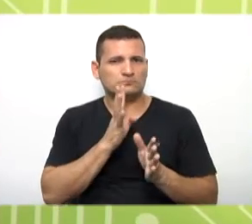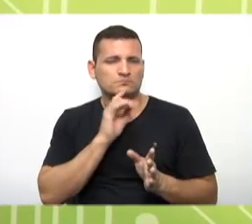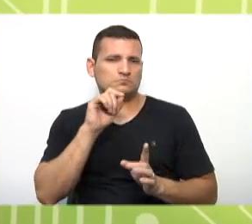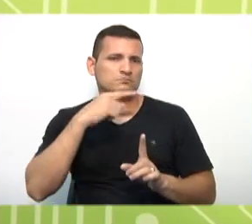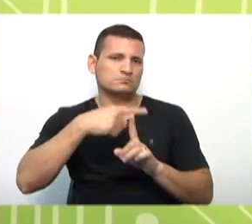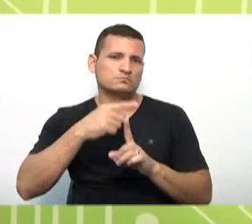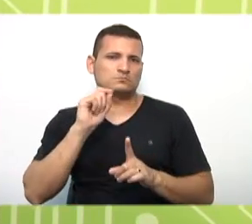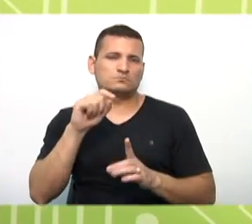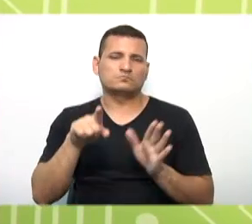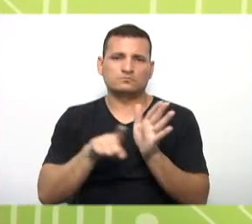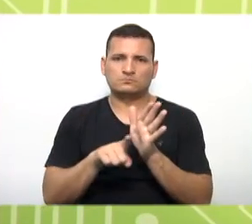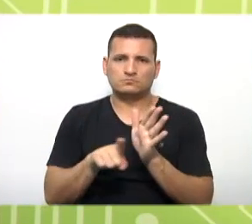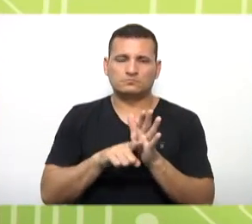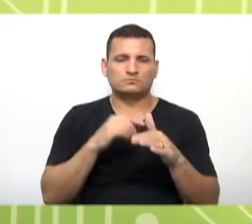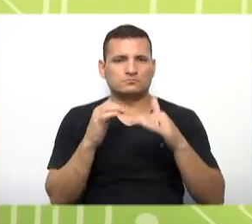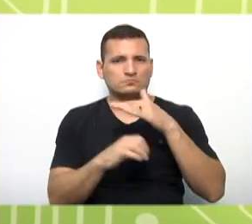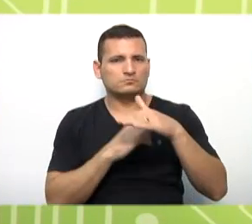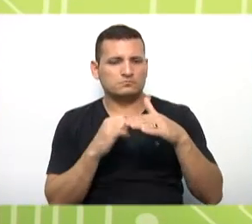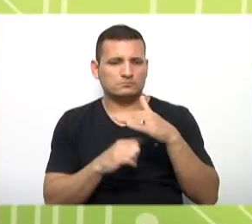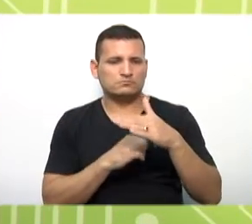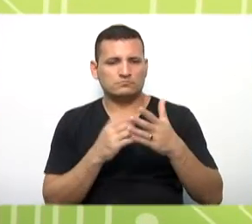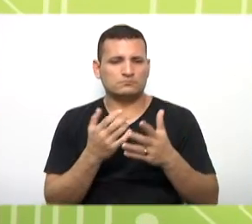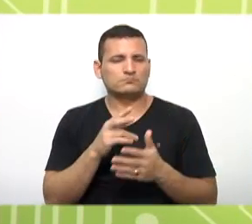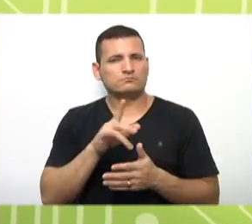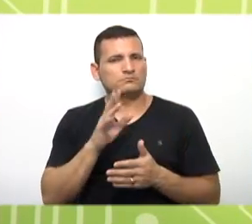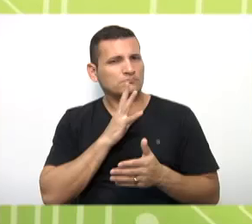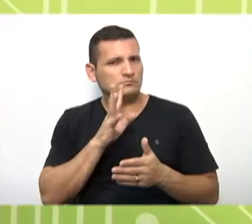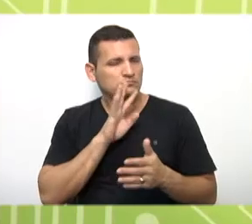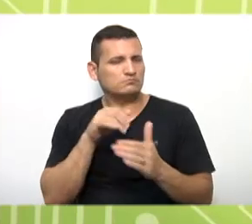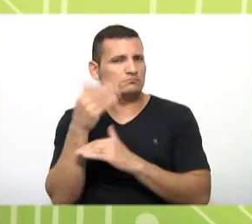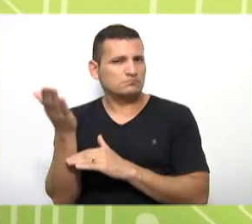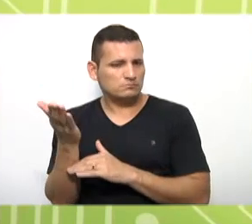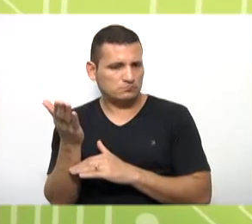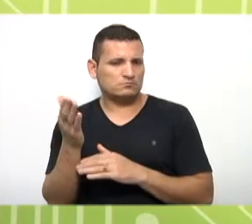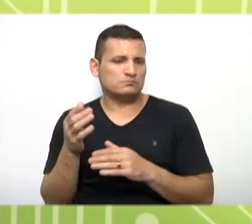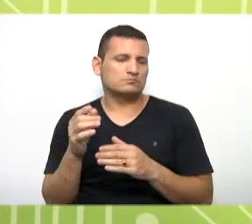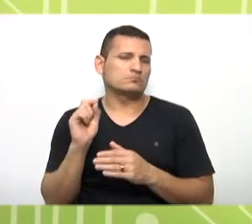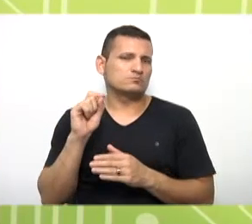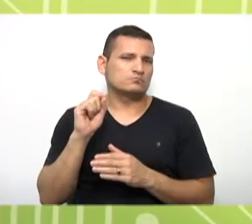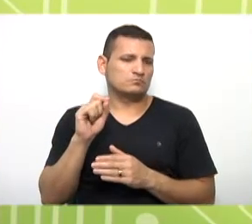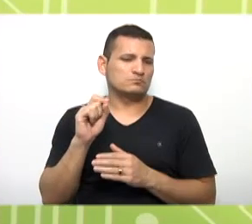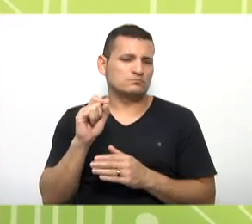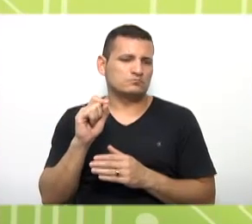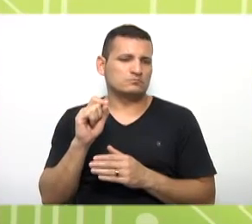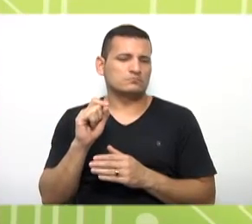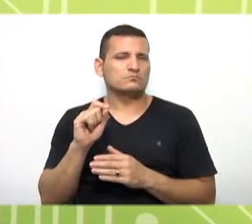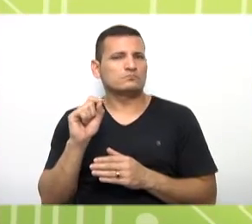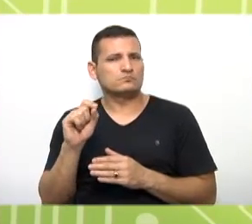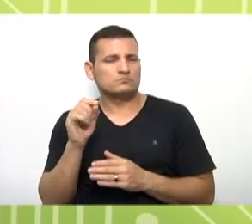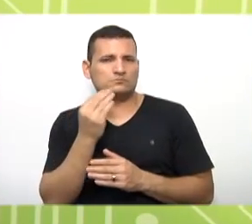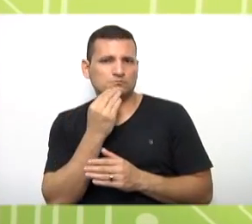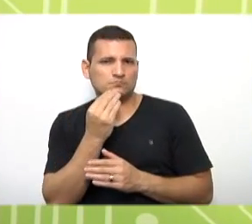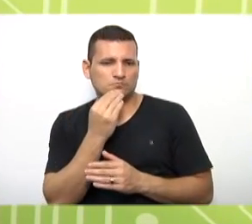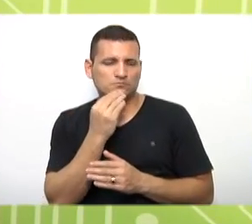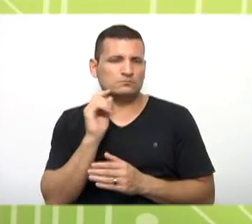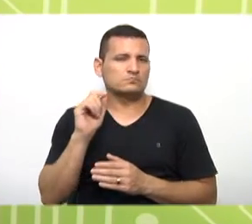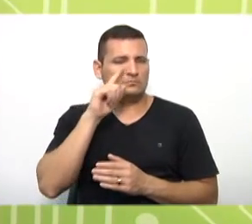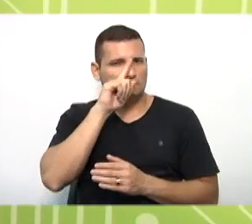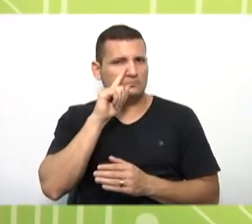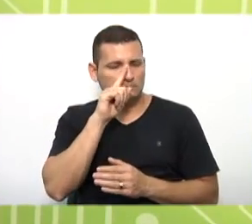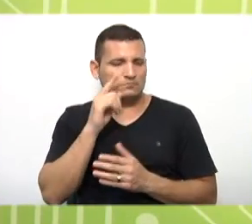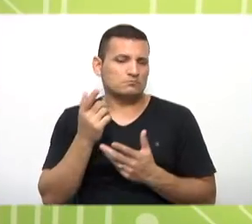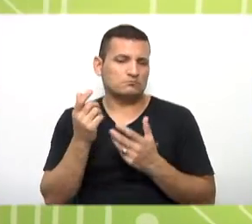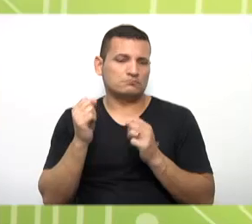pontos fracos da organização, vai conhecer externamente os pontos, as oportunidades, as ameaças